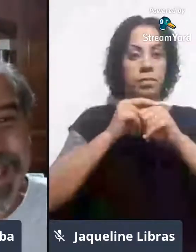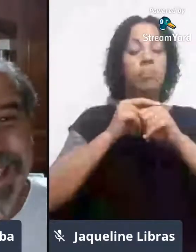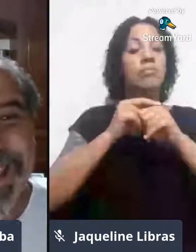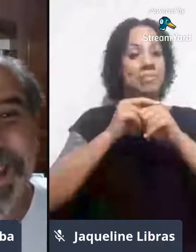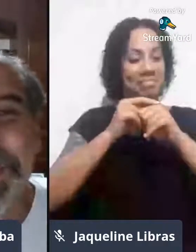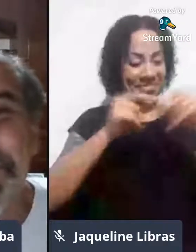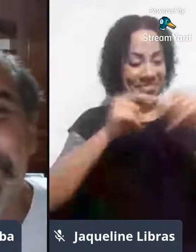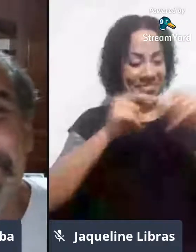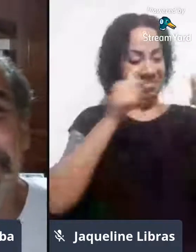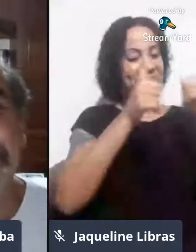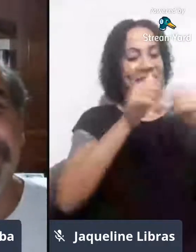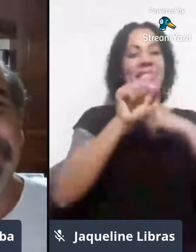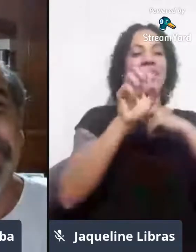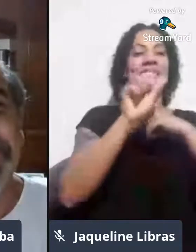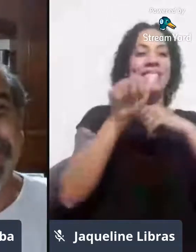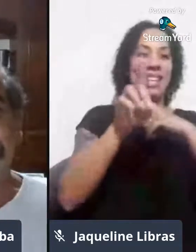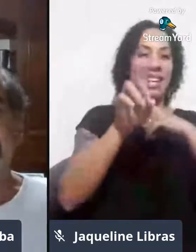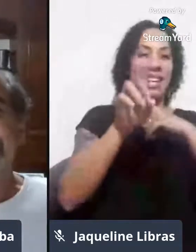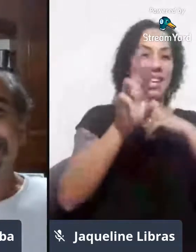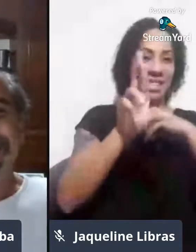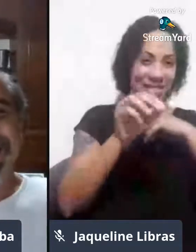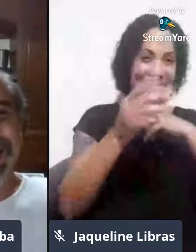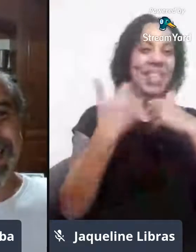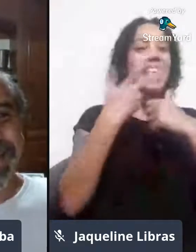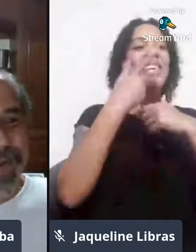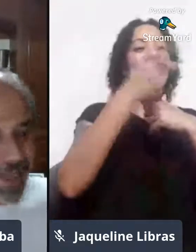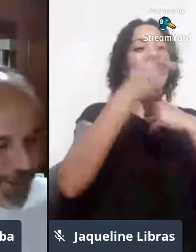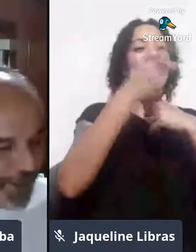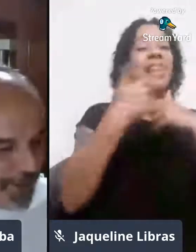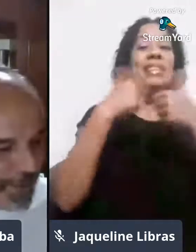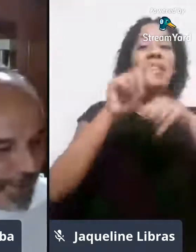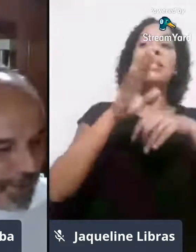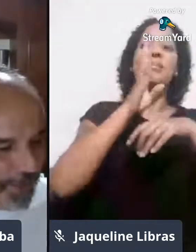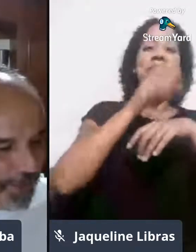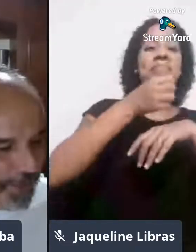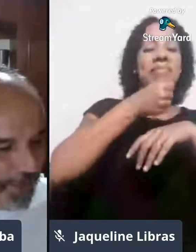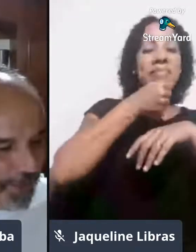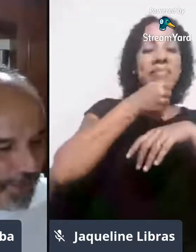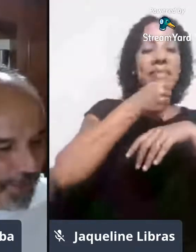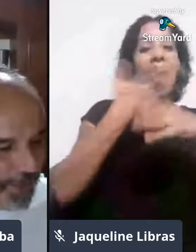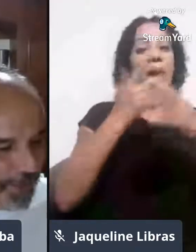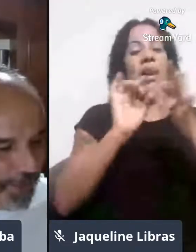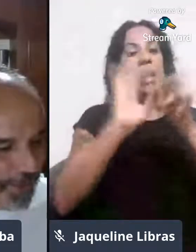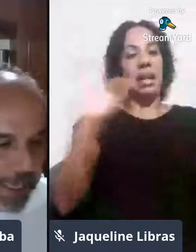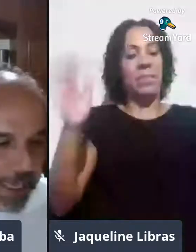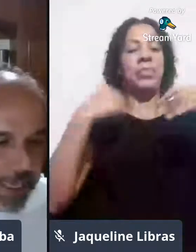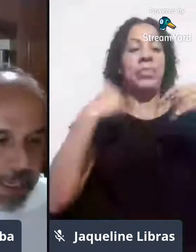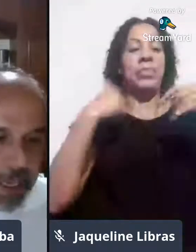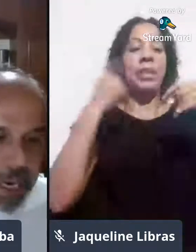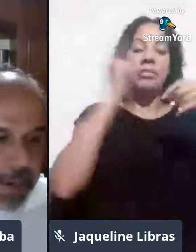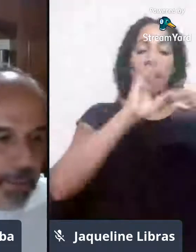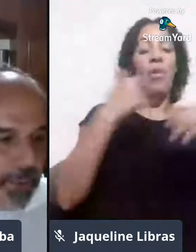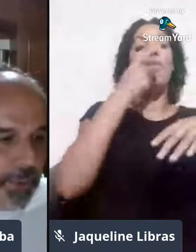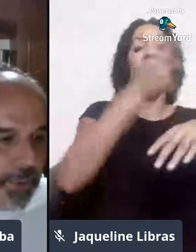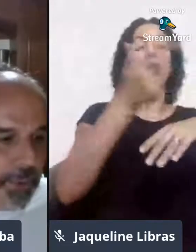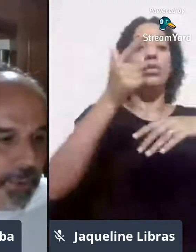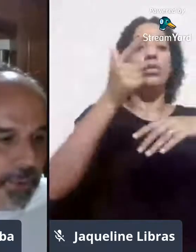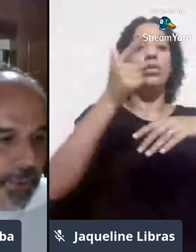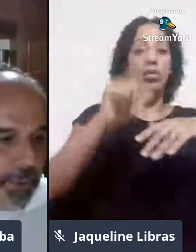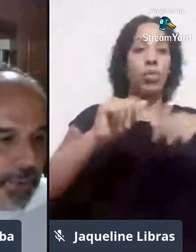É isso aí, Alessandro, como eu queria dizer, com o microfone fechado, e agora digo com o microfone